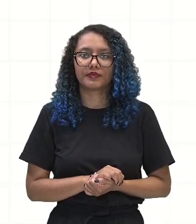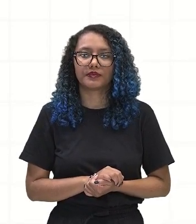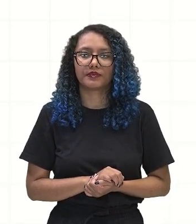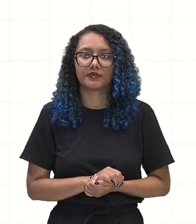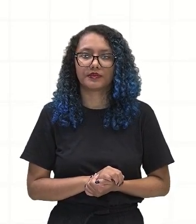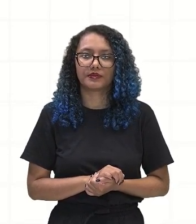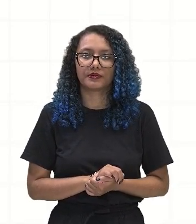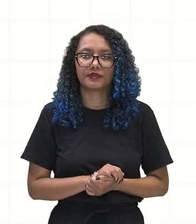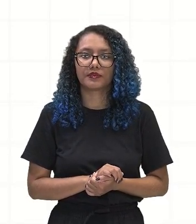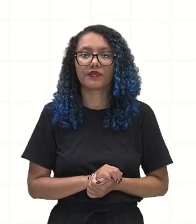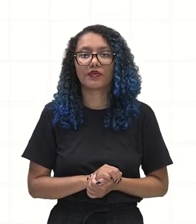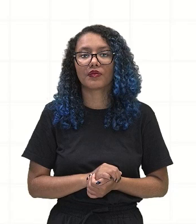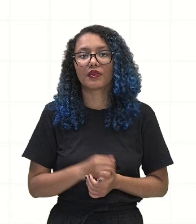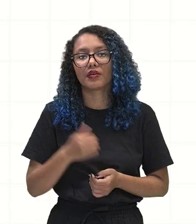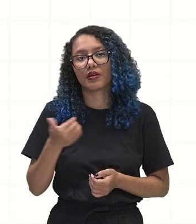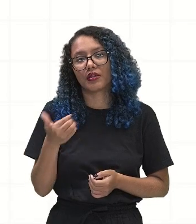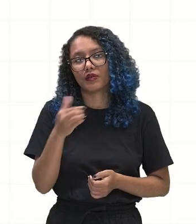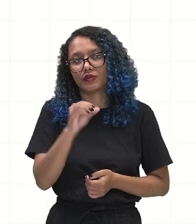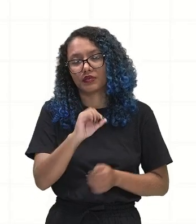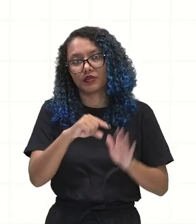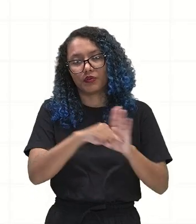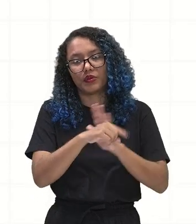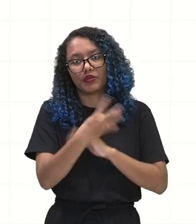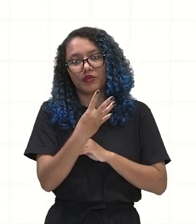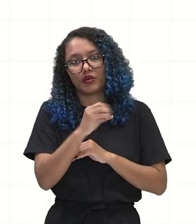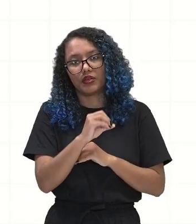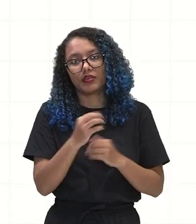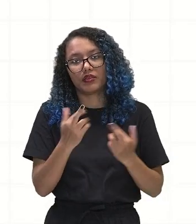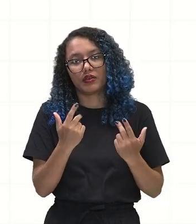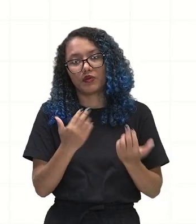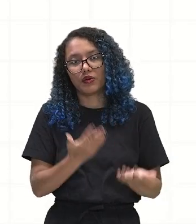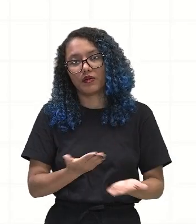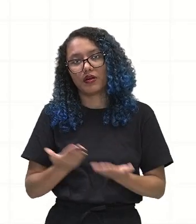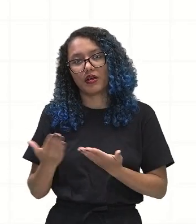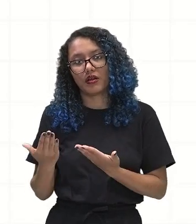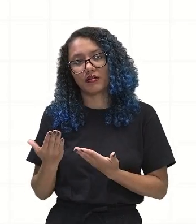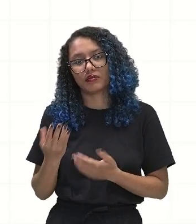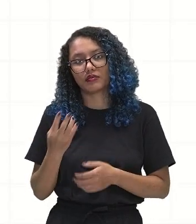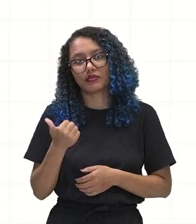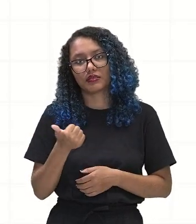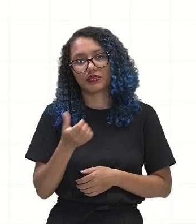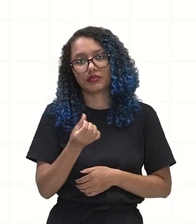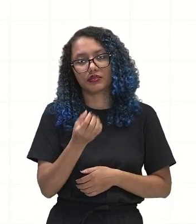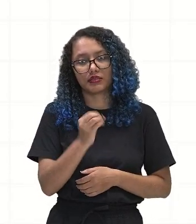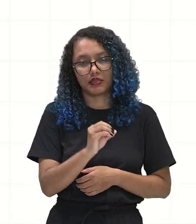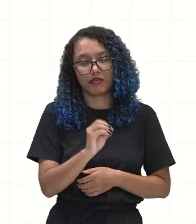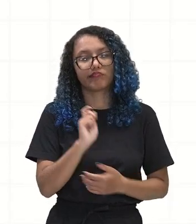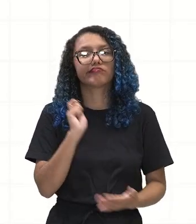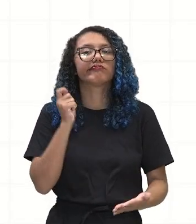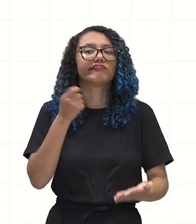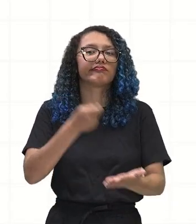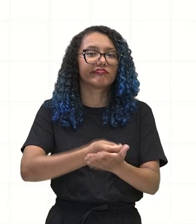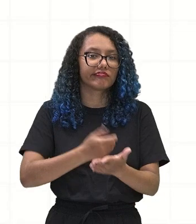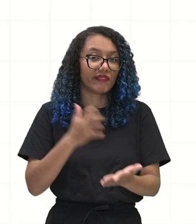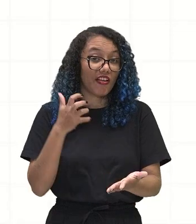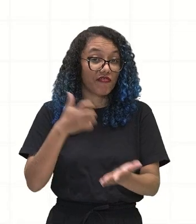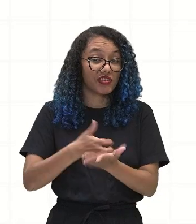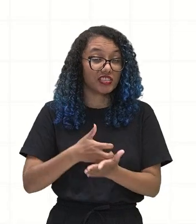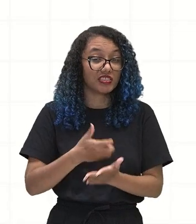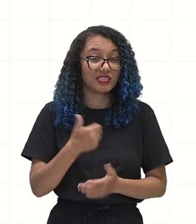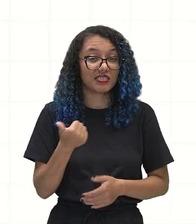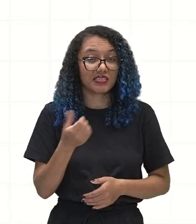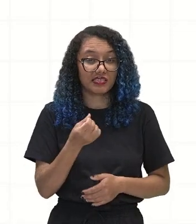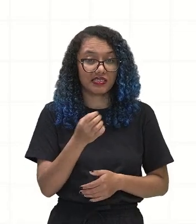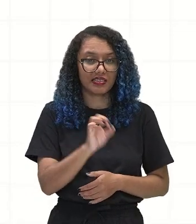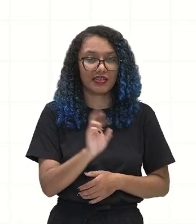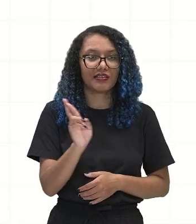menos 40, nós queremos o novo preço, que é R$160. Eu paguei nesse ventilador